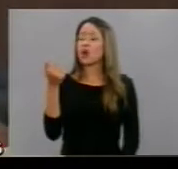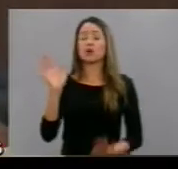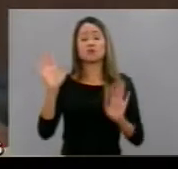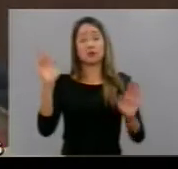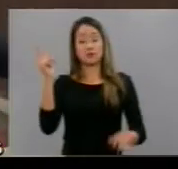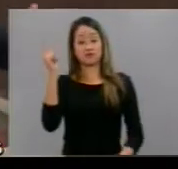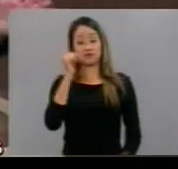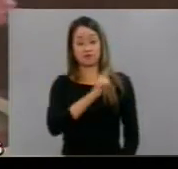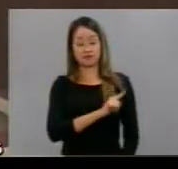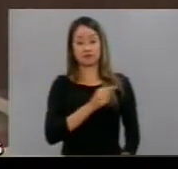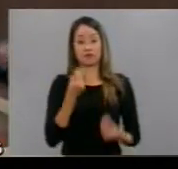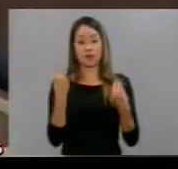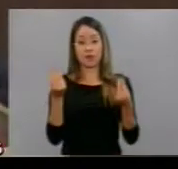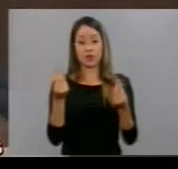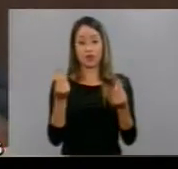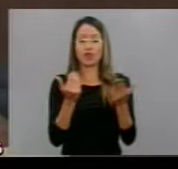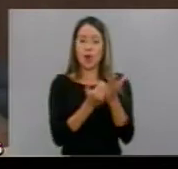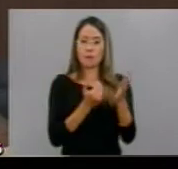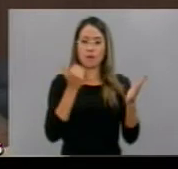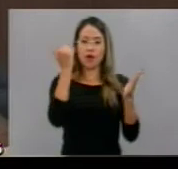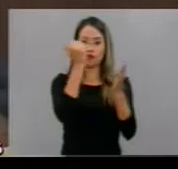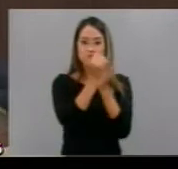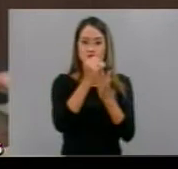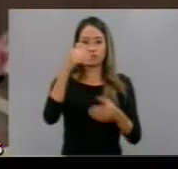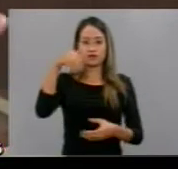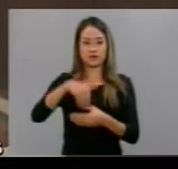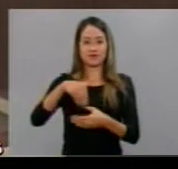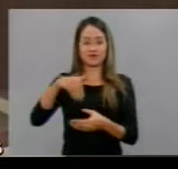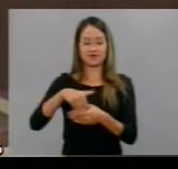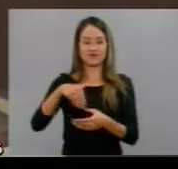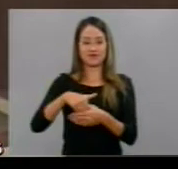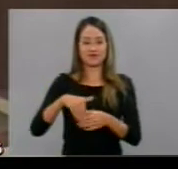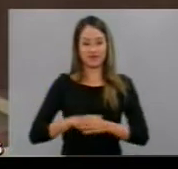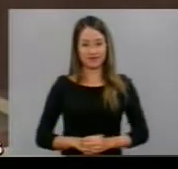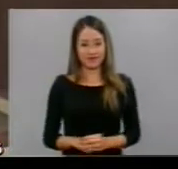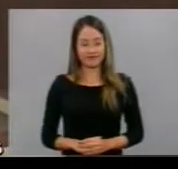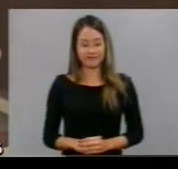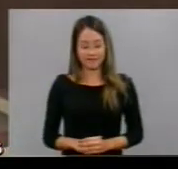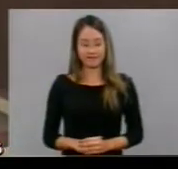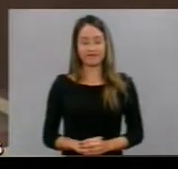aumentaram os votos brancos e nulos e as abstenções. Isto